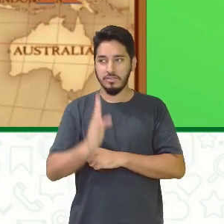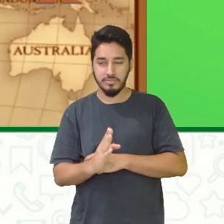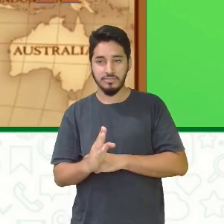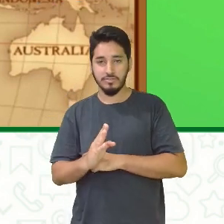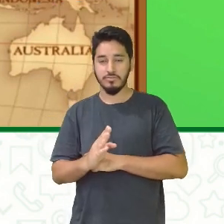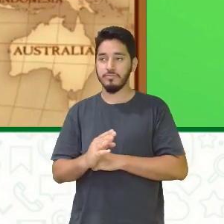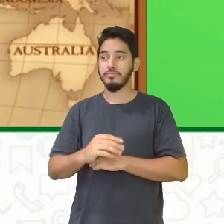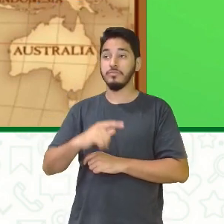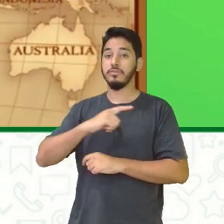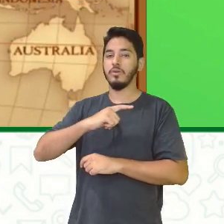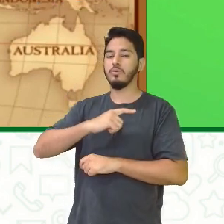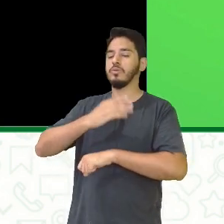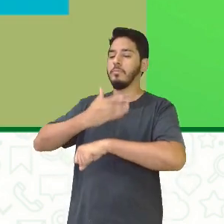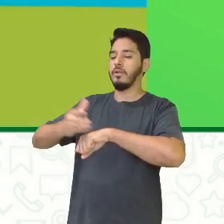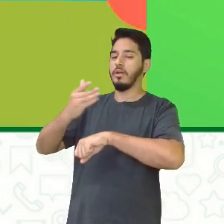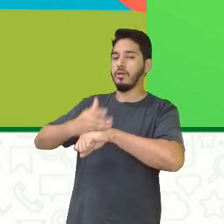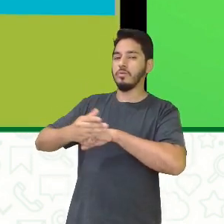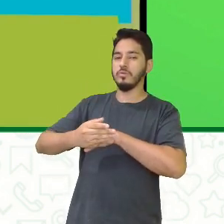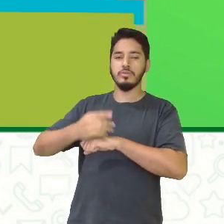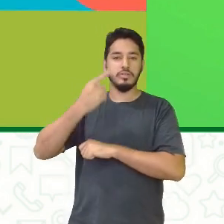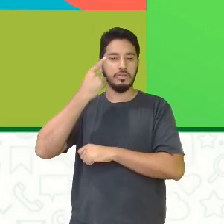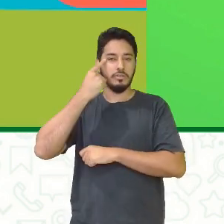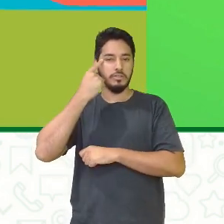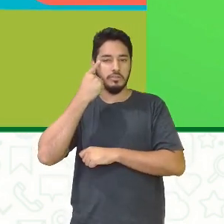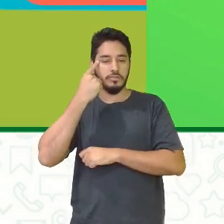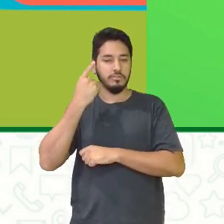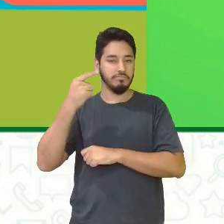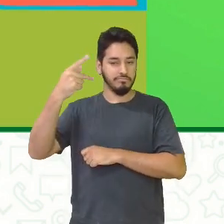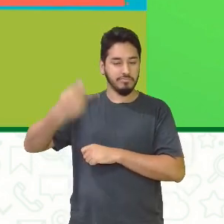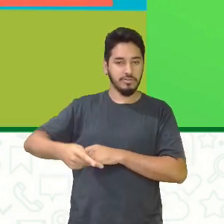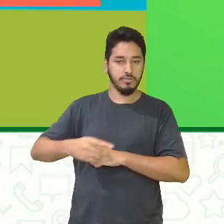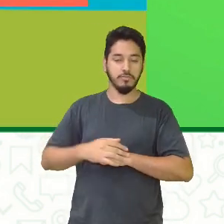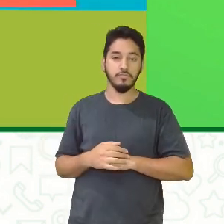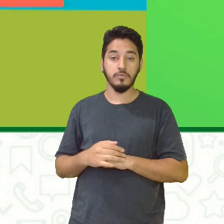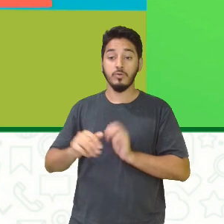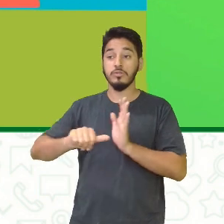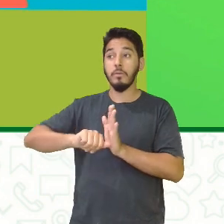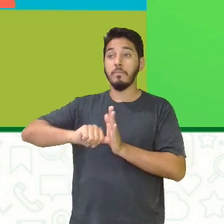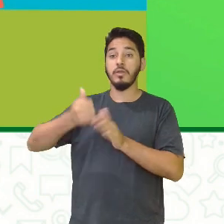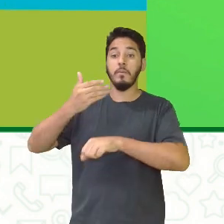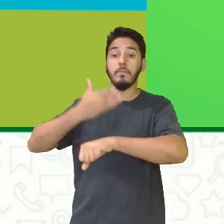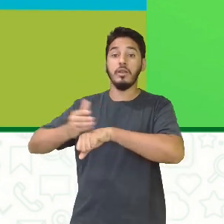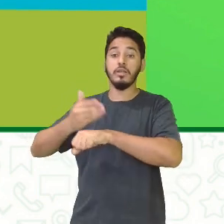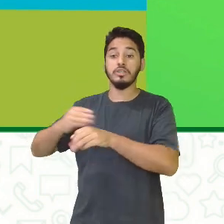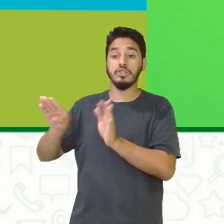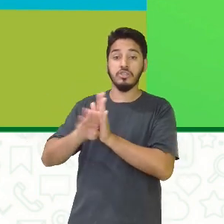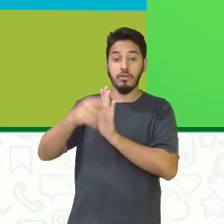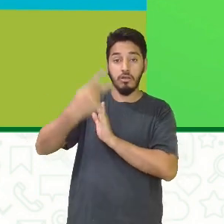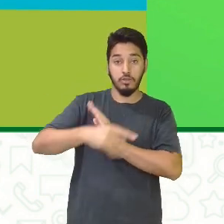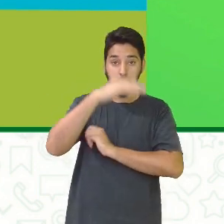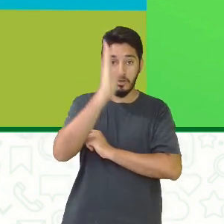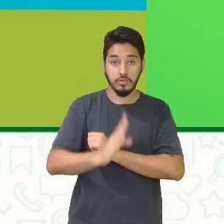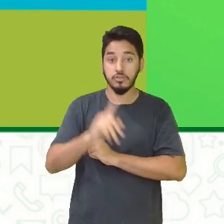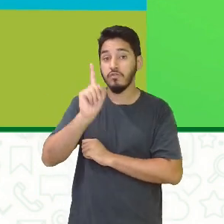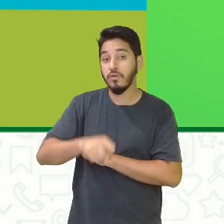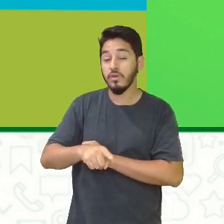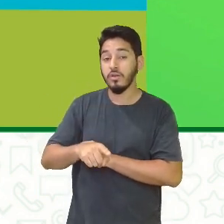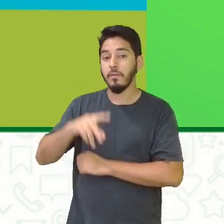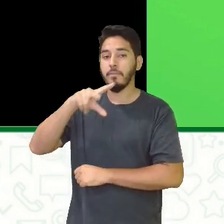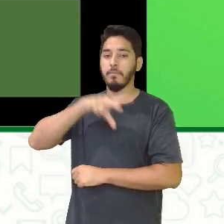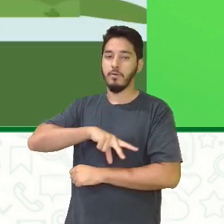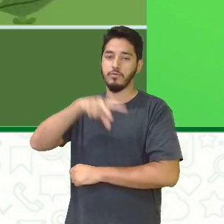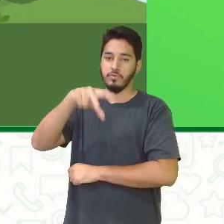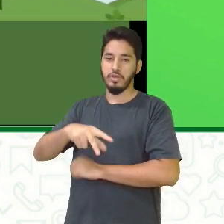imigrantes brancos e asiáticos. Os primeiros brancos a chegarem ao Brasil no século XVI foram os portugueses, dando início à